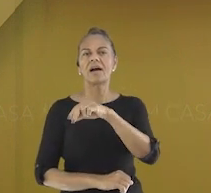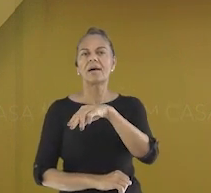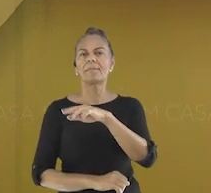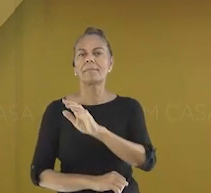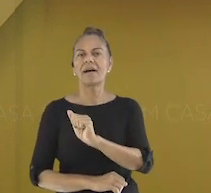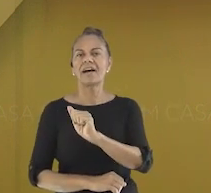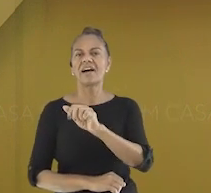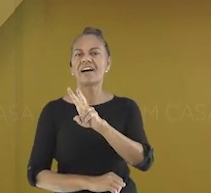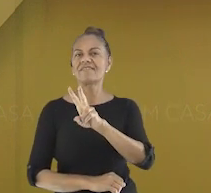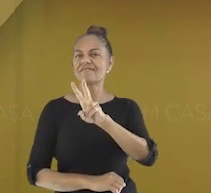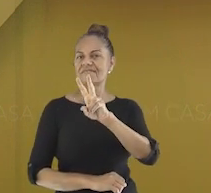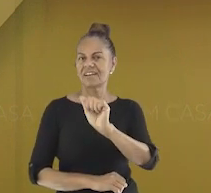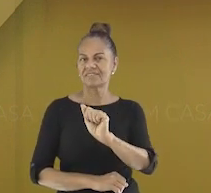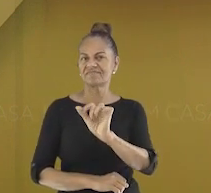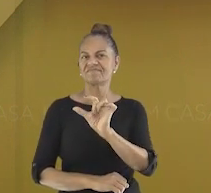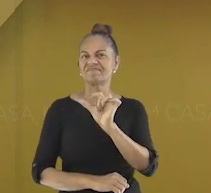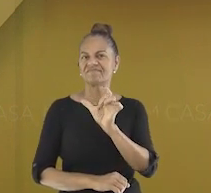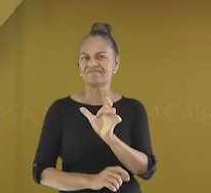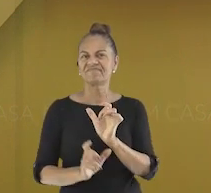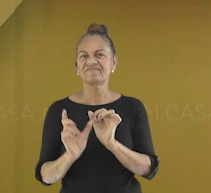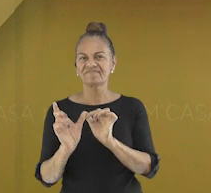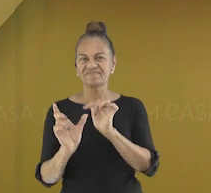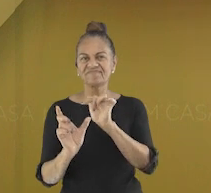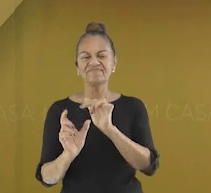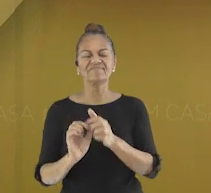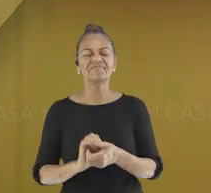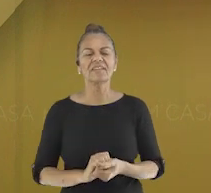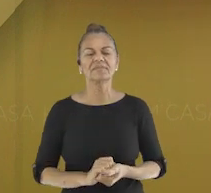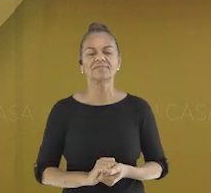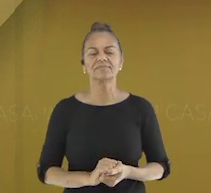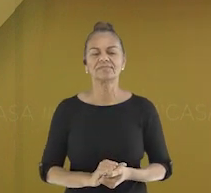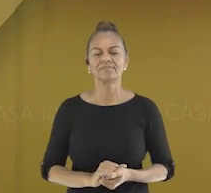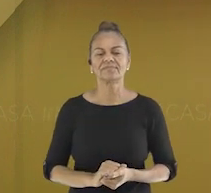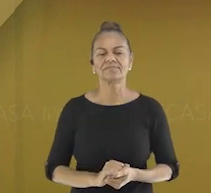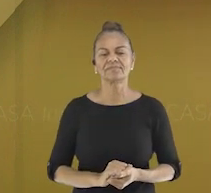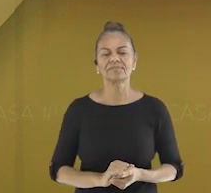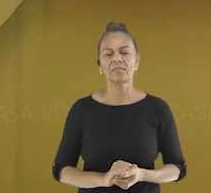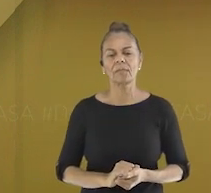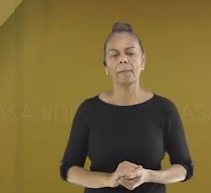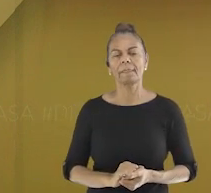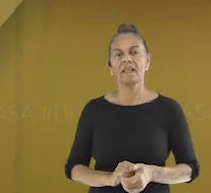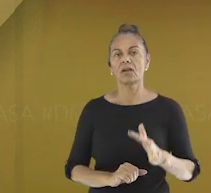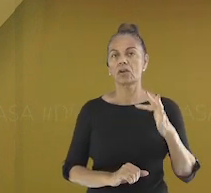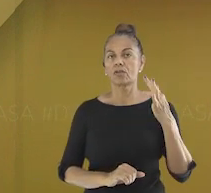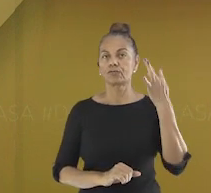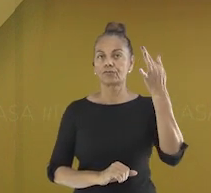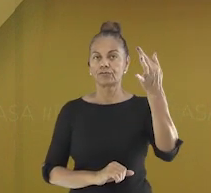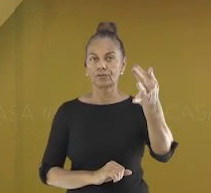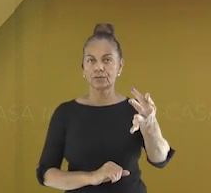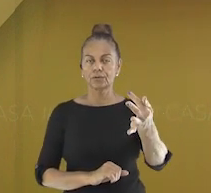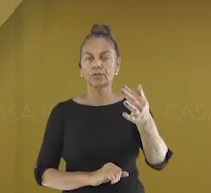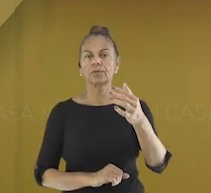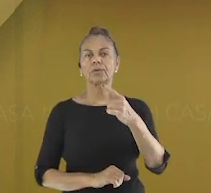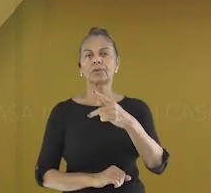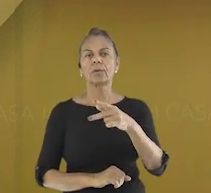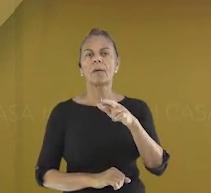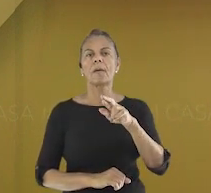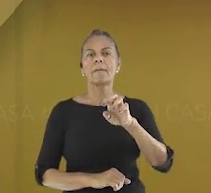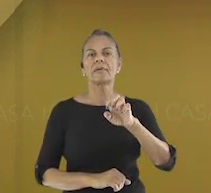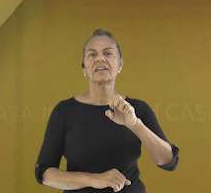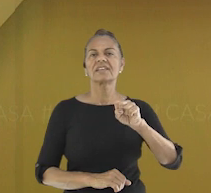fato também anterior ao momento da fala. Vamos lá. Eu amava chegar antes de Pedro na